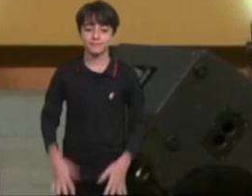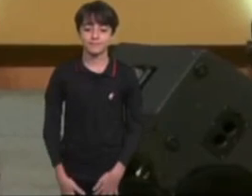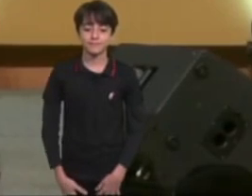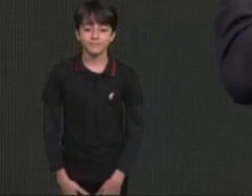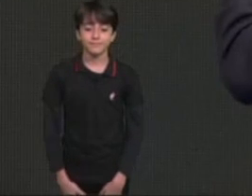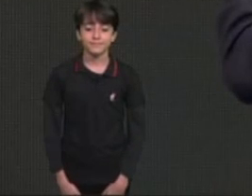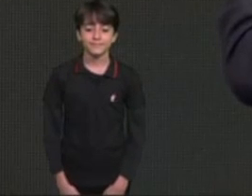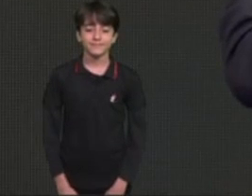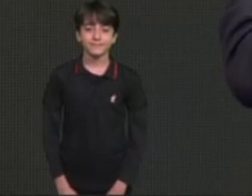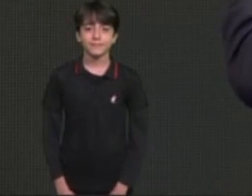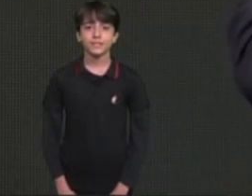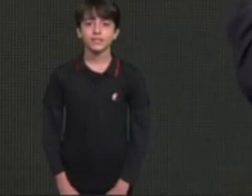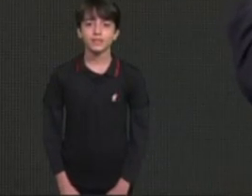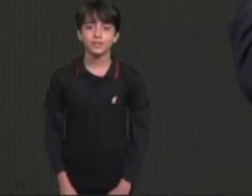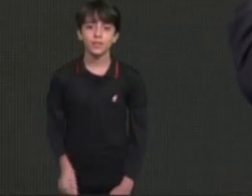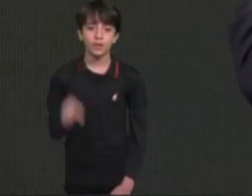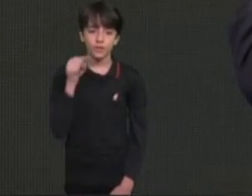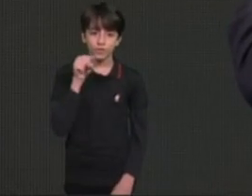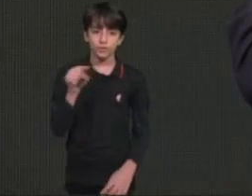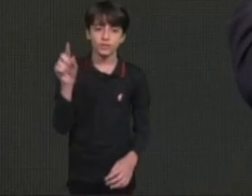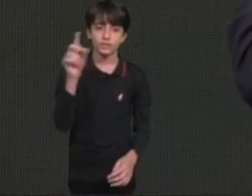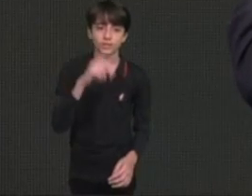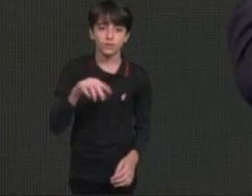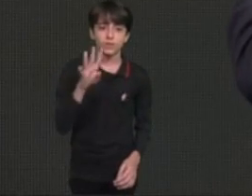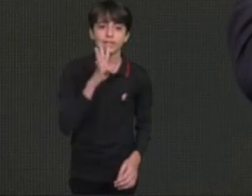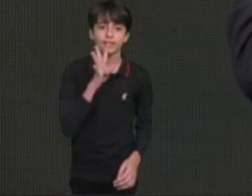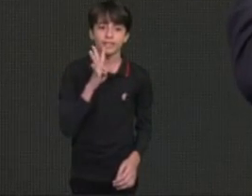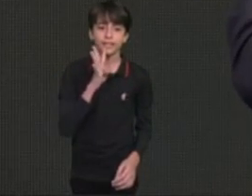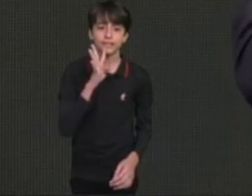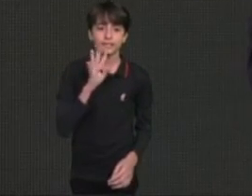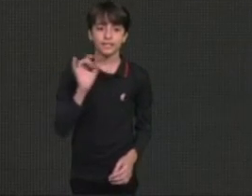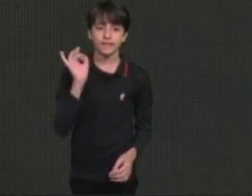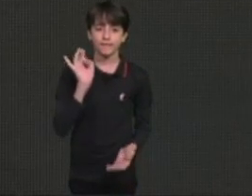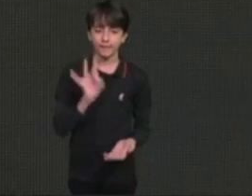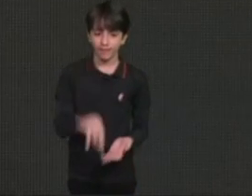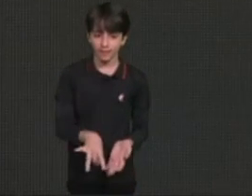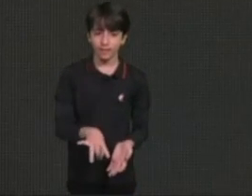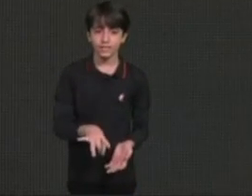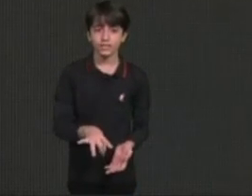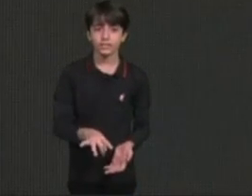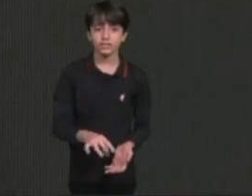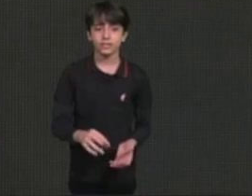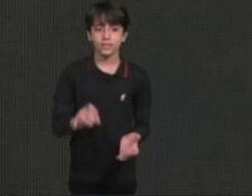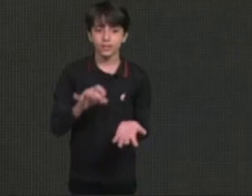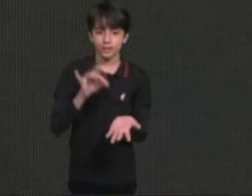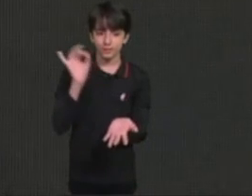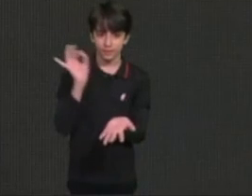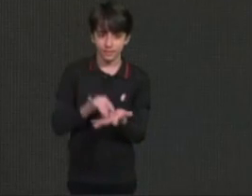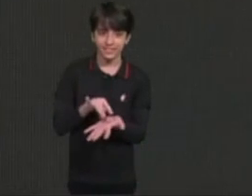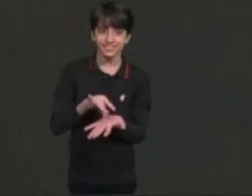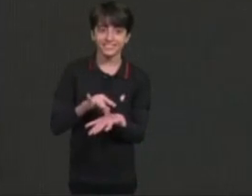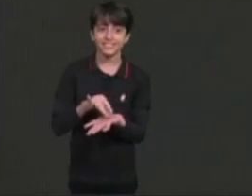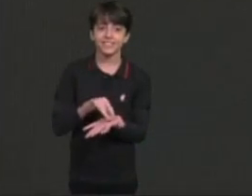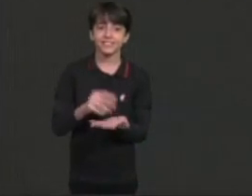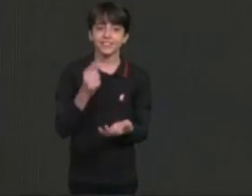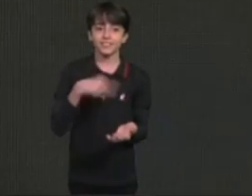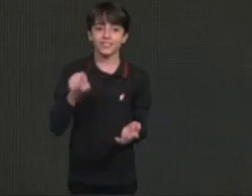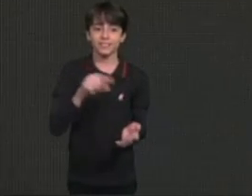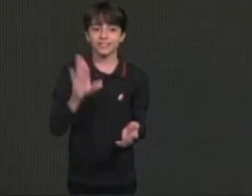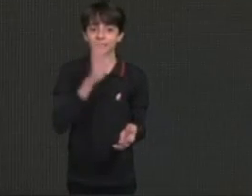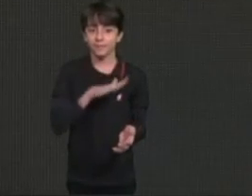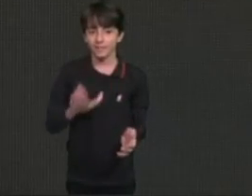se você conhece é verdade quando era pequeno você vinha para igreja né